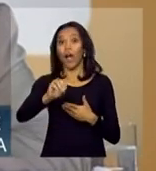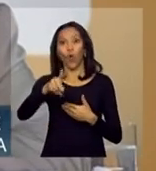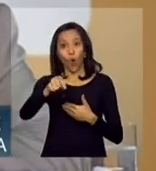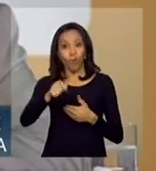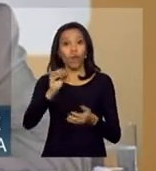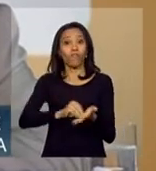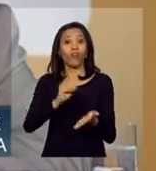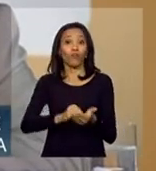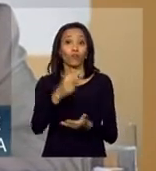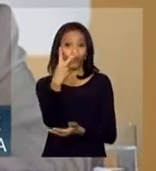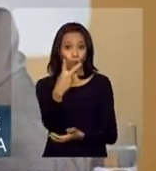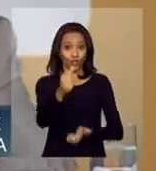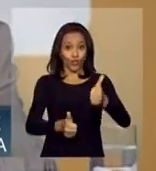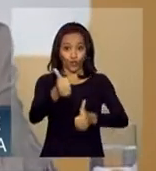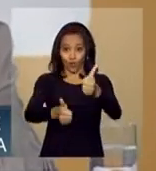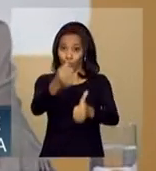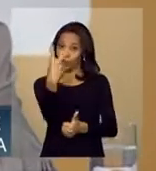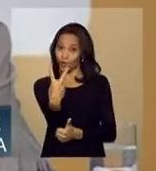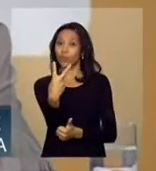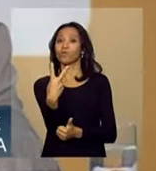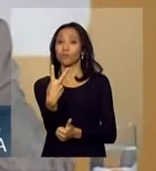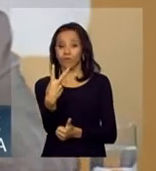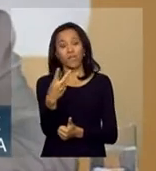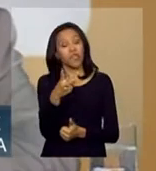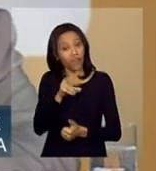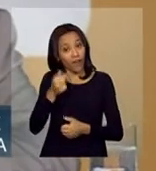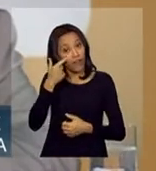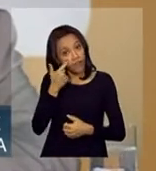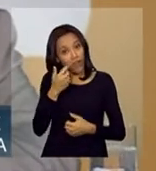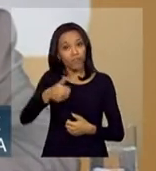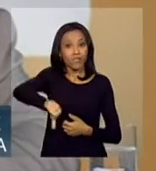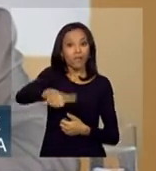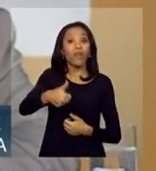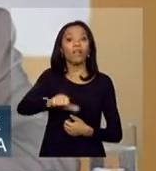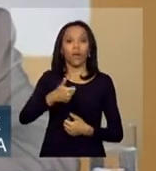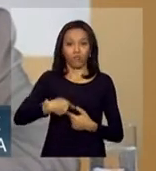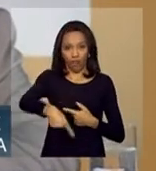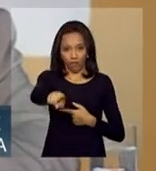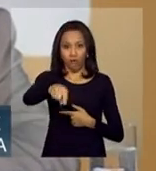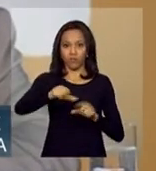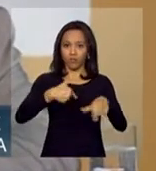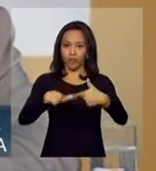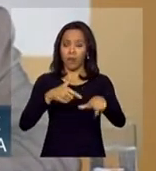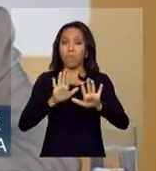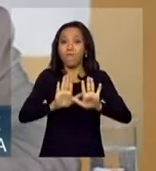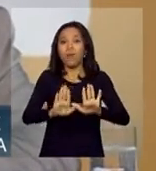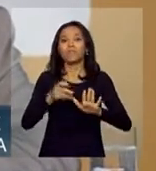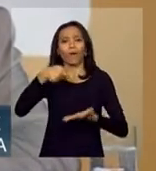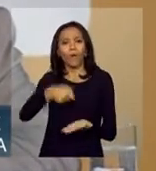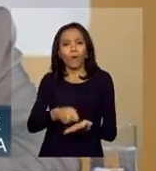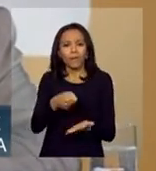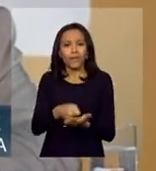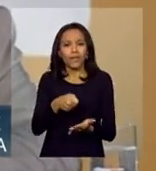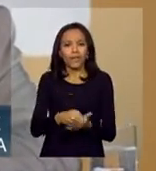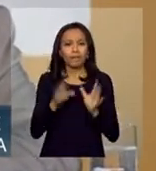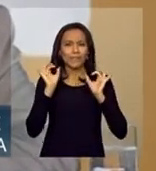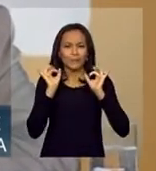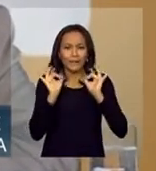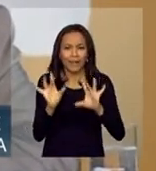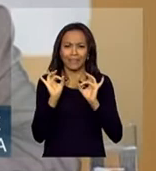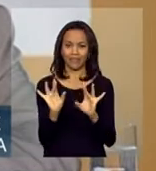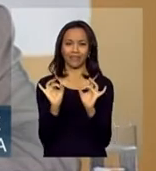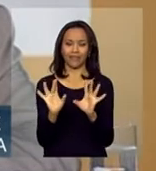jogos, e tudo isso vai ser avaliado. Mas, objetivamente, a obrigação de qualidade,